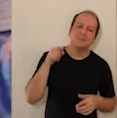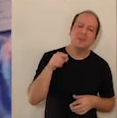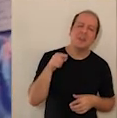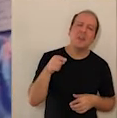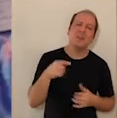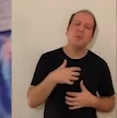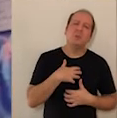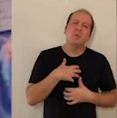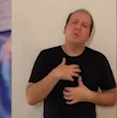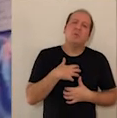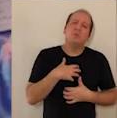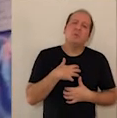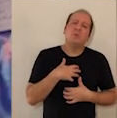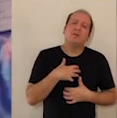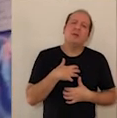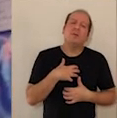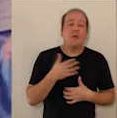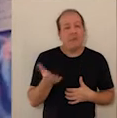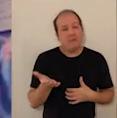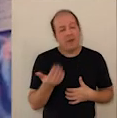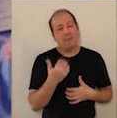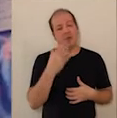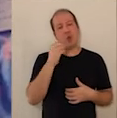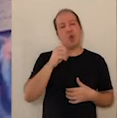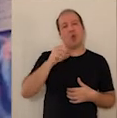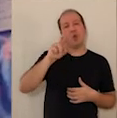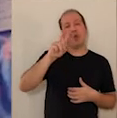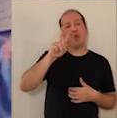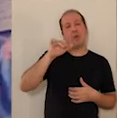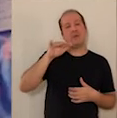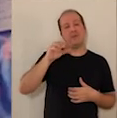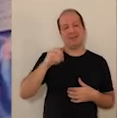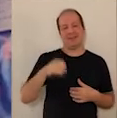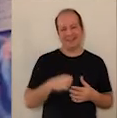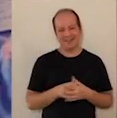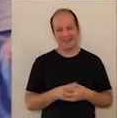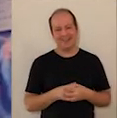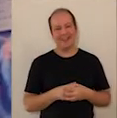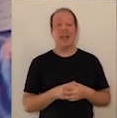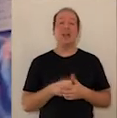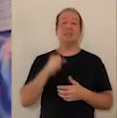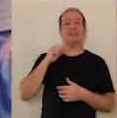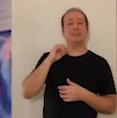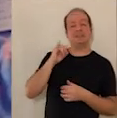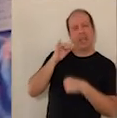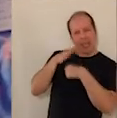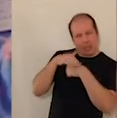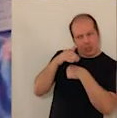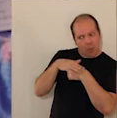compaixão. Vamos ir no seu Corvino, vamos. Seja carinhosa com